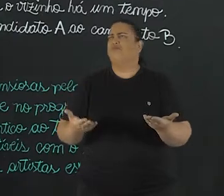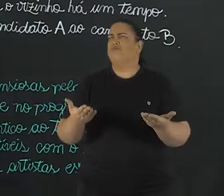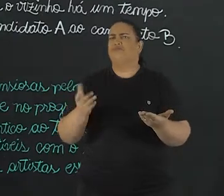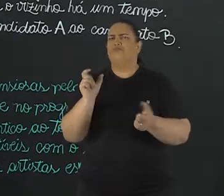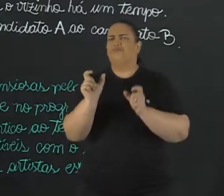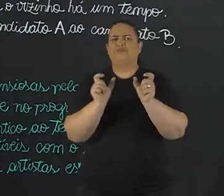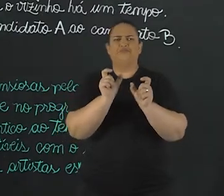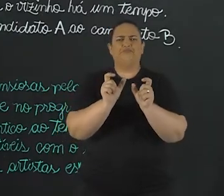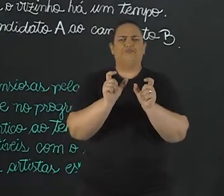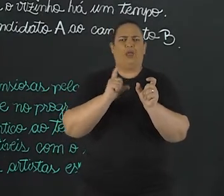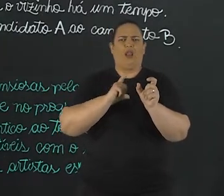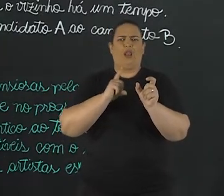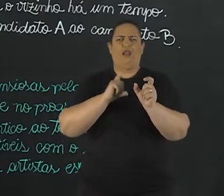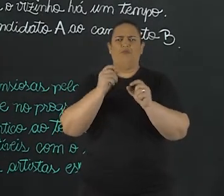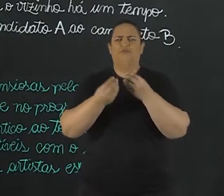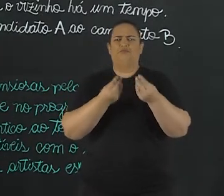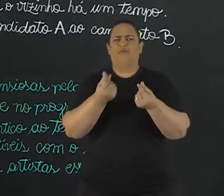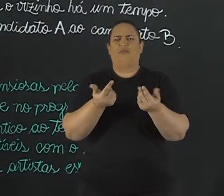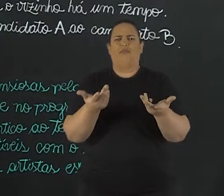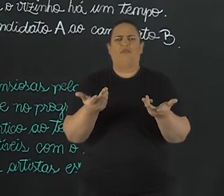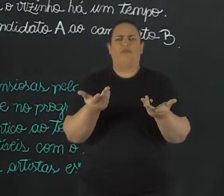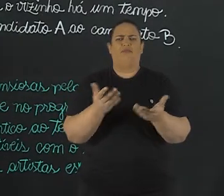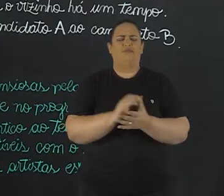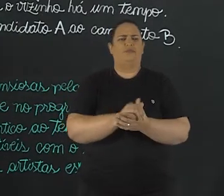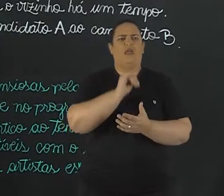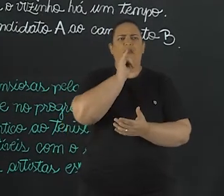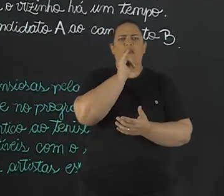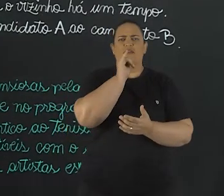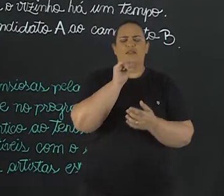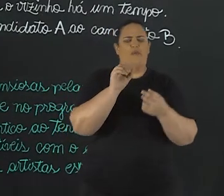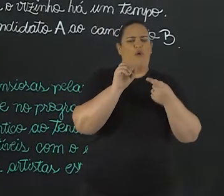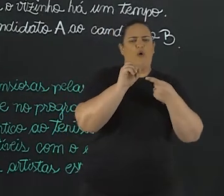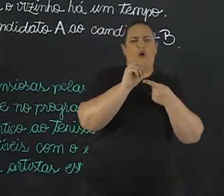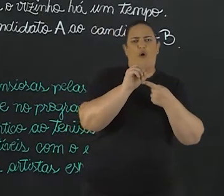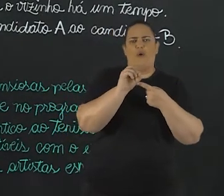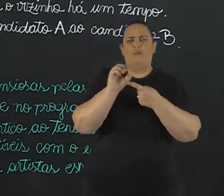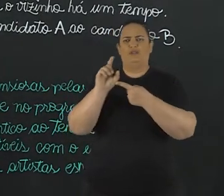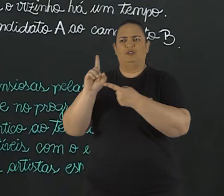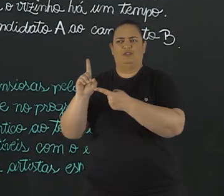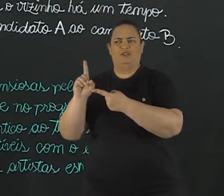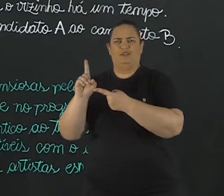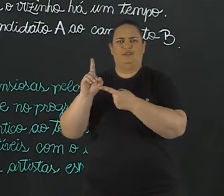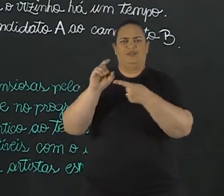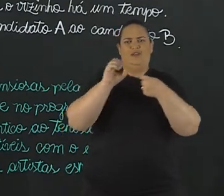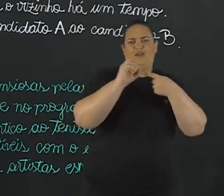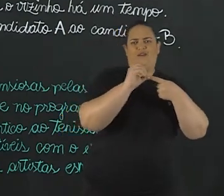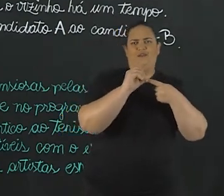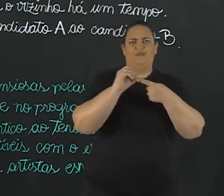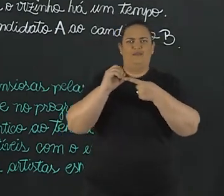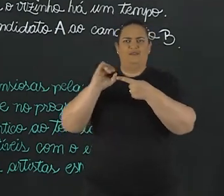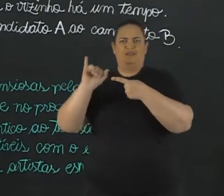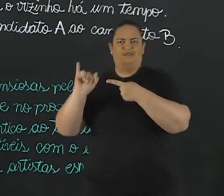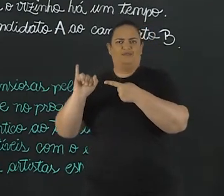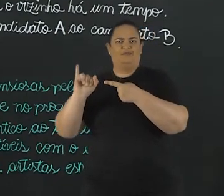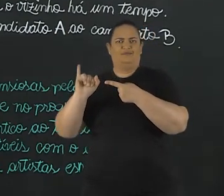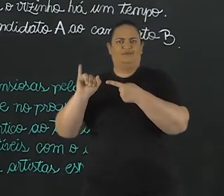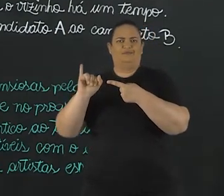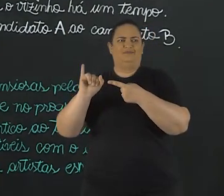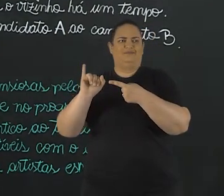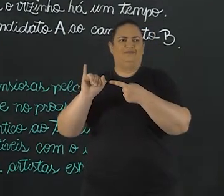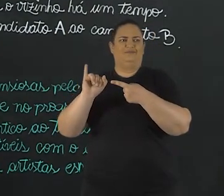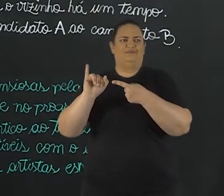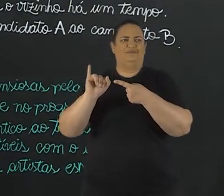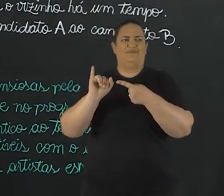dos verbos, eles vão reger complementos que a gente chama de objeto direto e objeto indireto. No caso dos